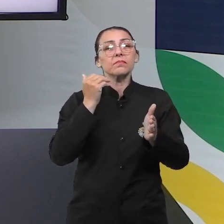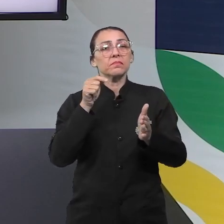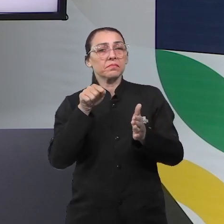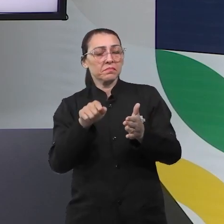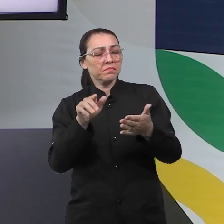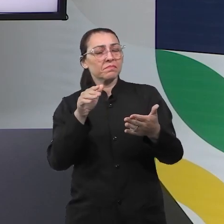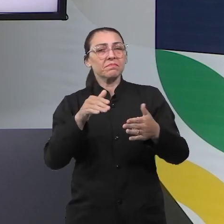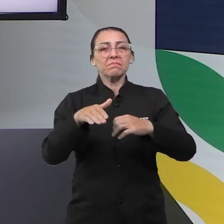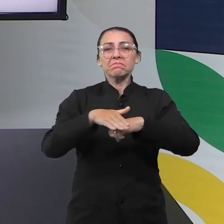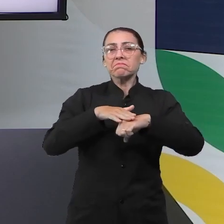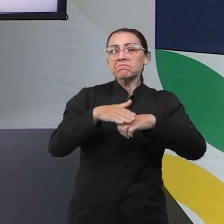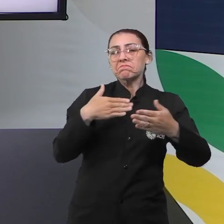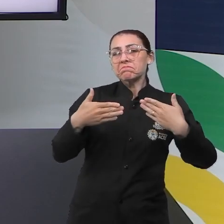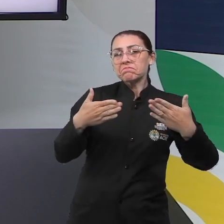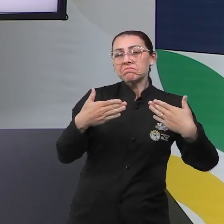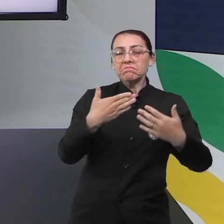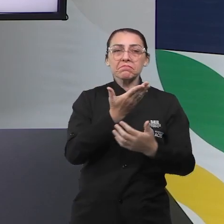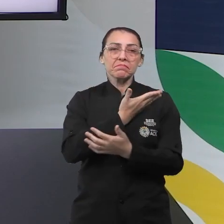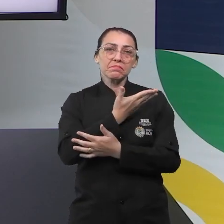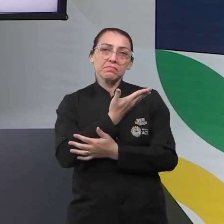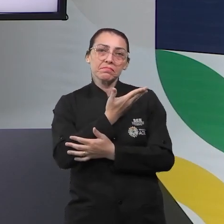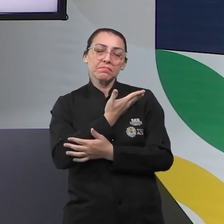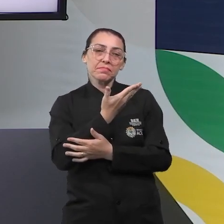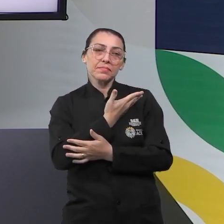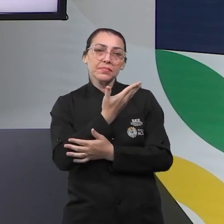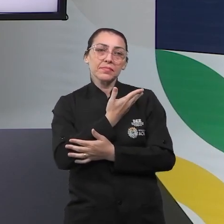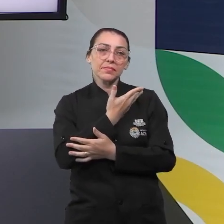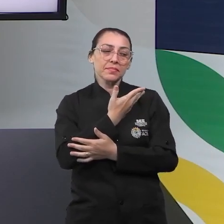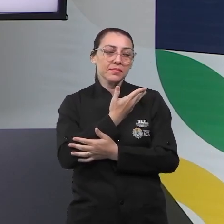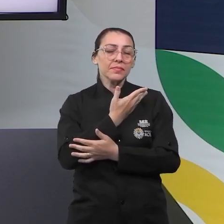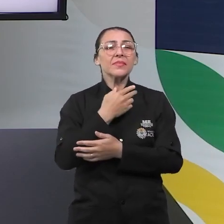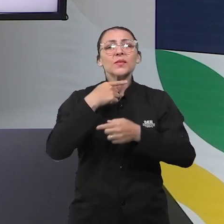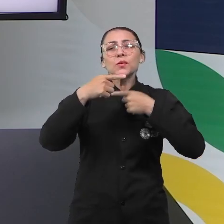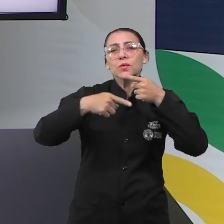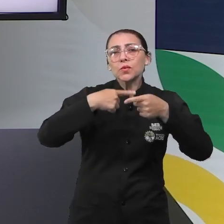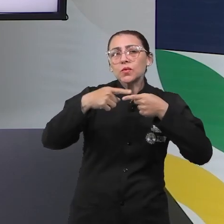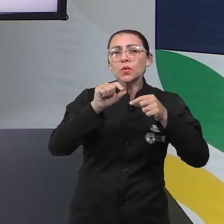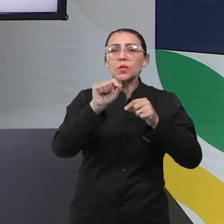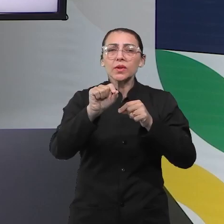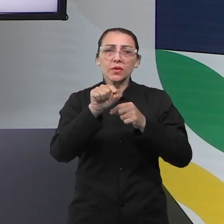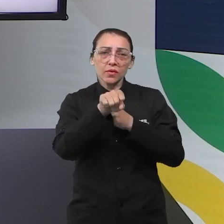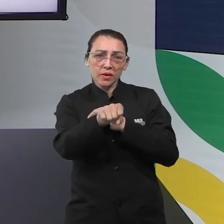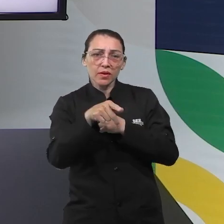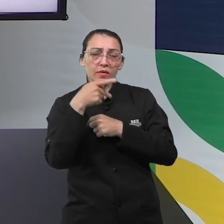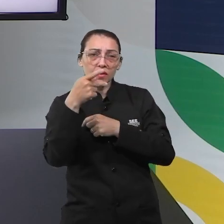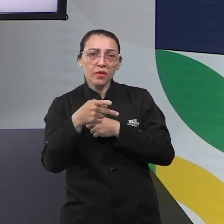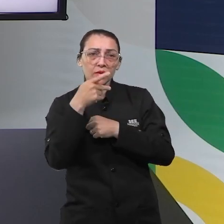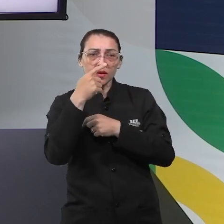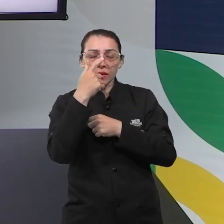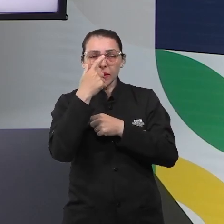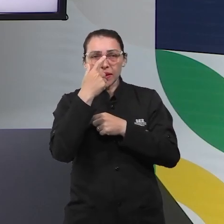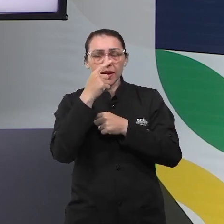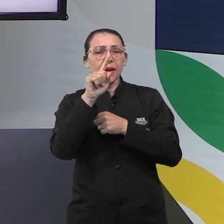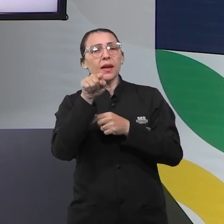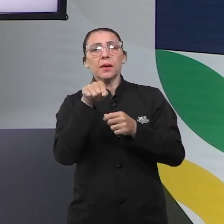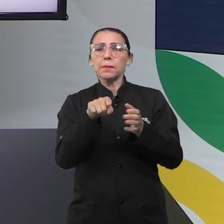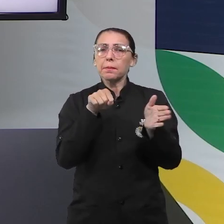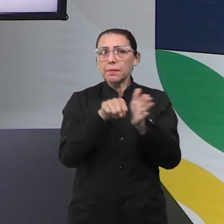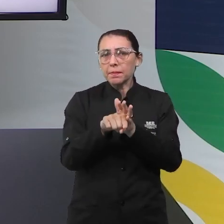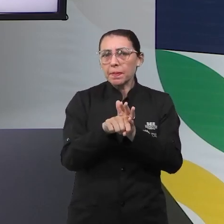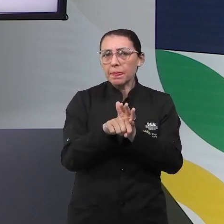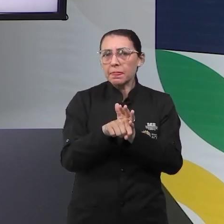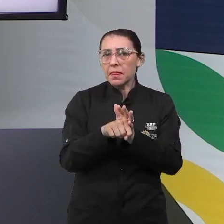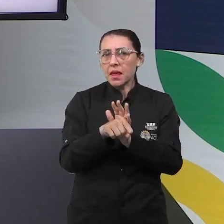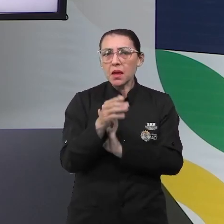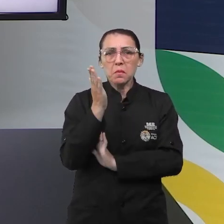está conversando com algum colega e esse colega fica em dúvida do que você falou e ele faz a seguinte interrogação? Eu